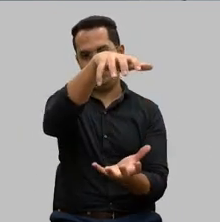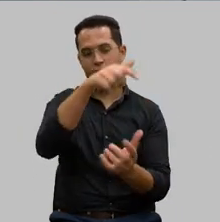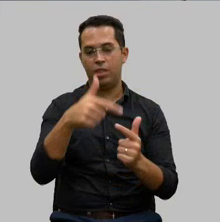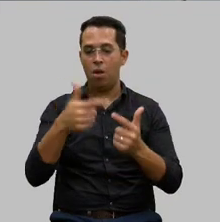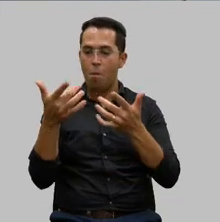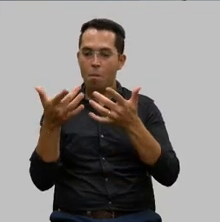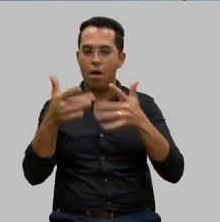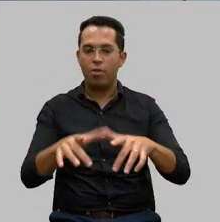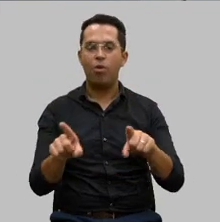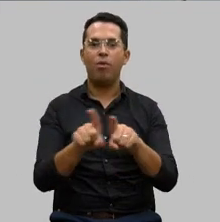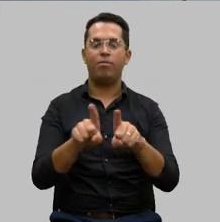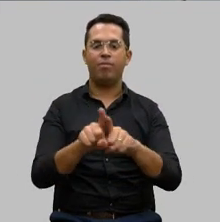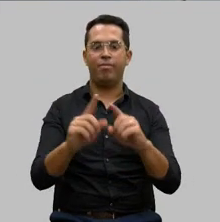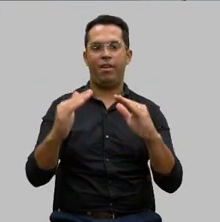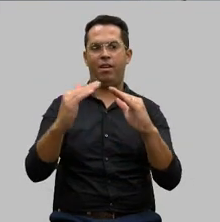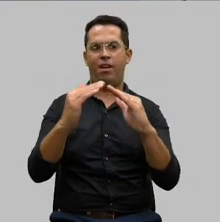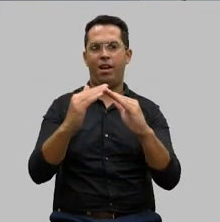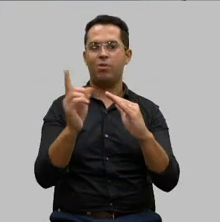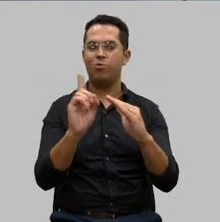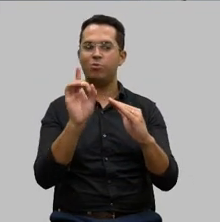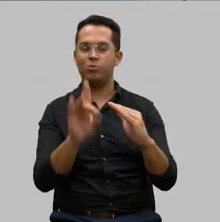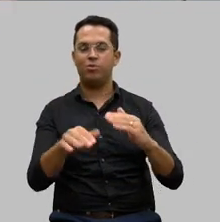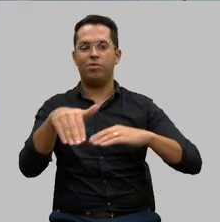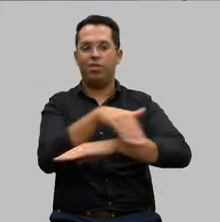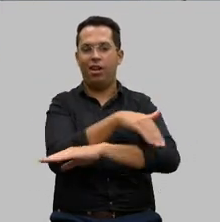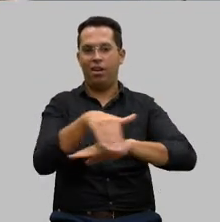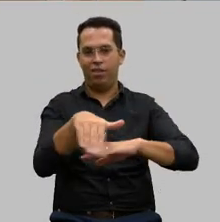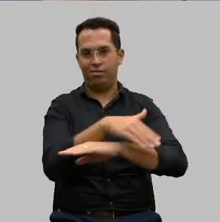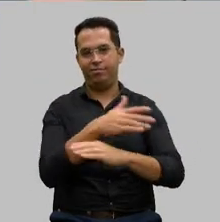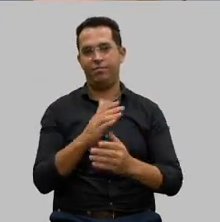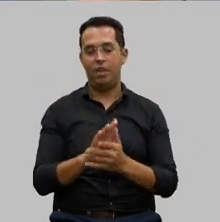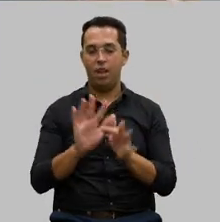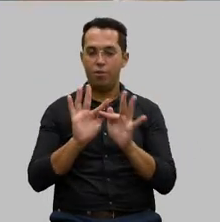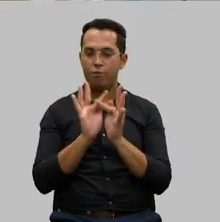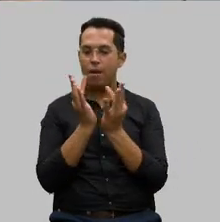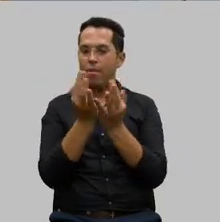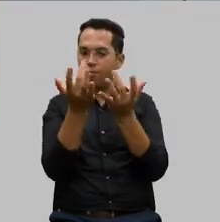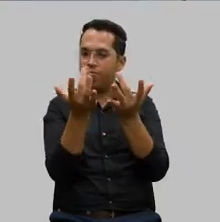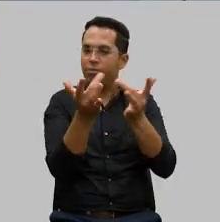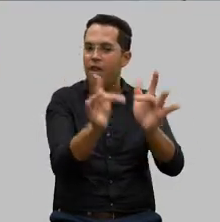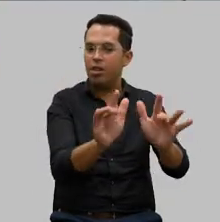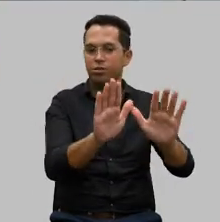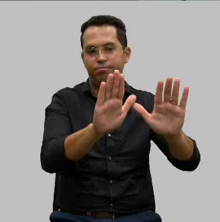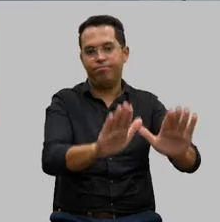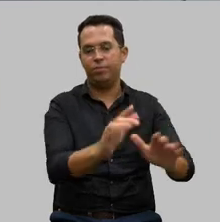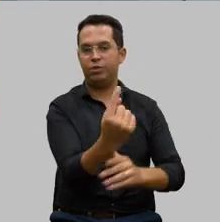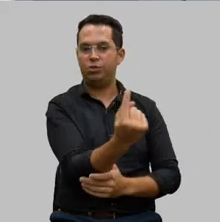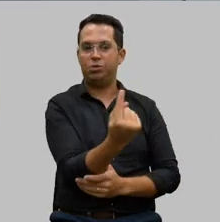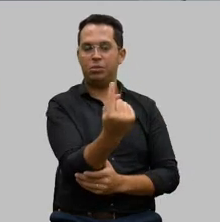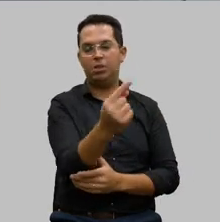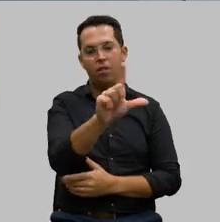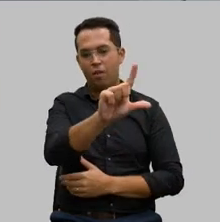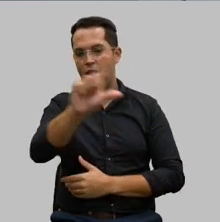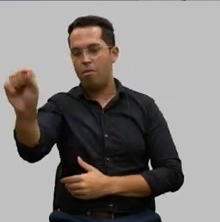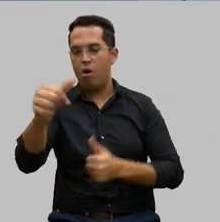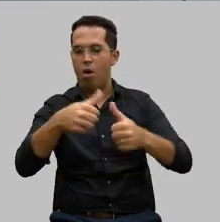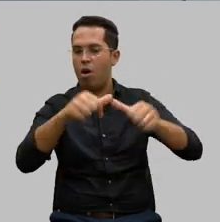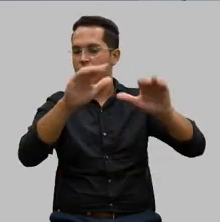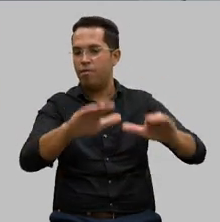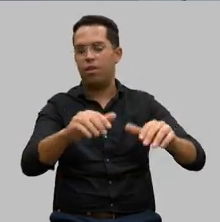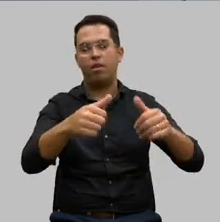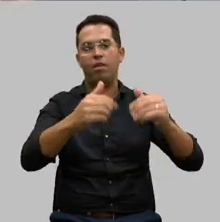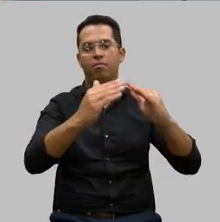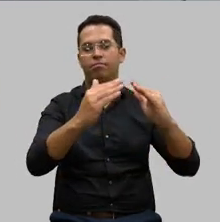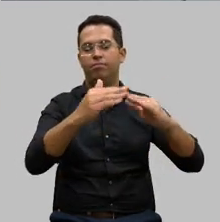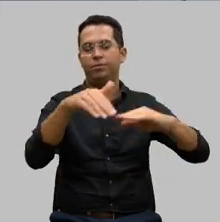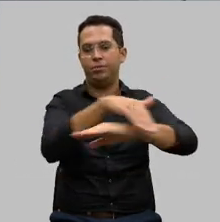abandono domiciliar né as pessoas deixam o idoso ali julgado no canto ou vão embora e deixam ele ficar morando ali